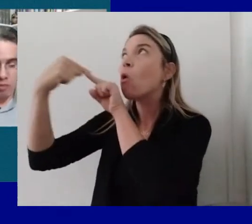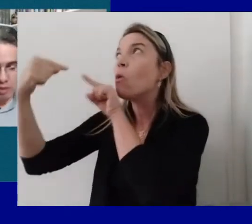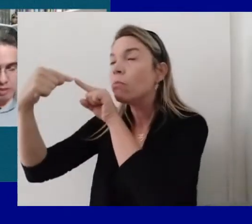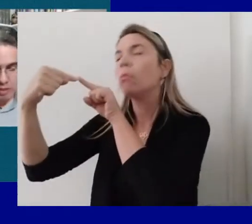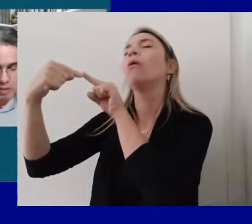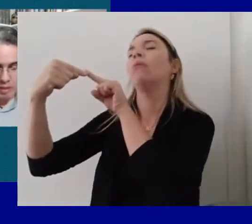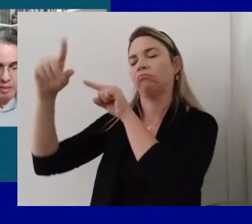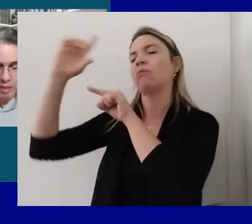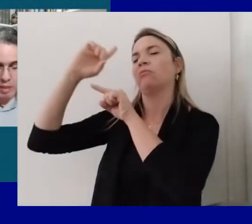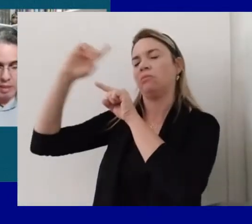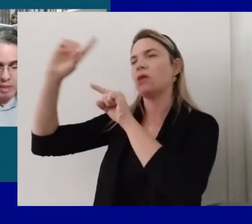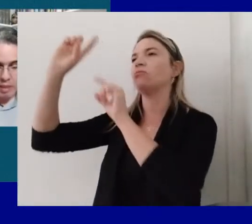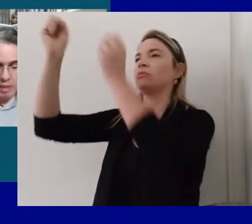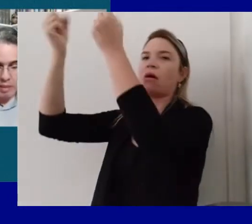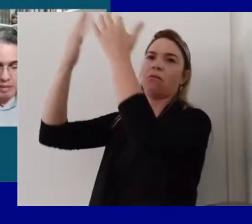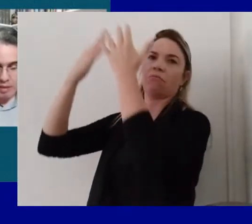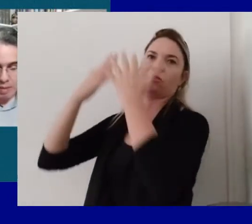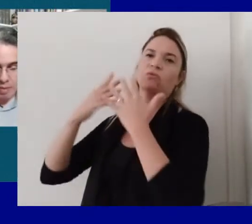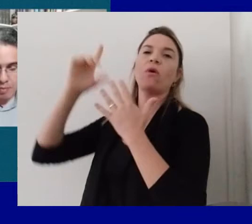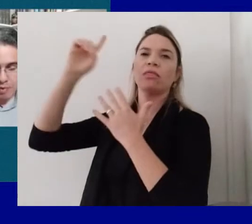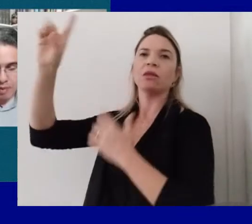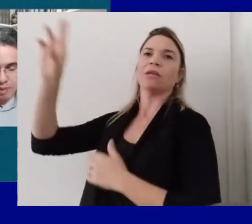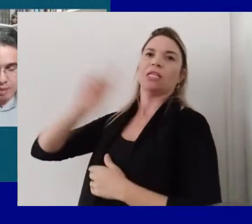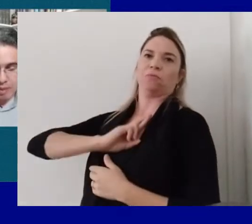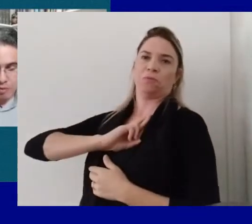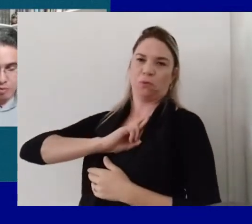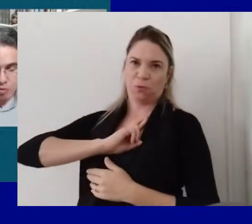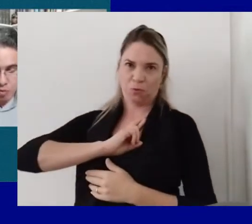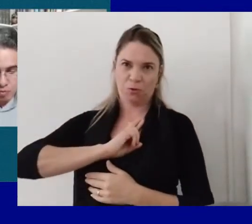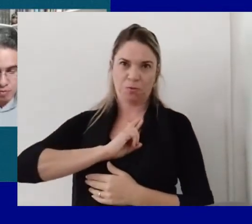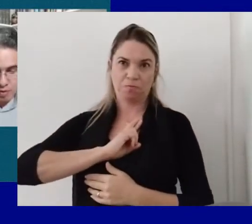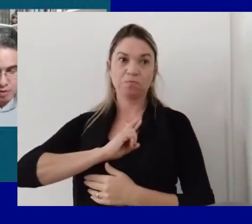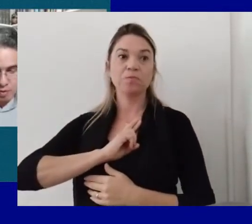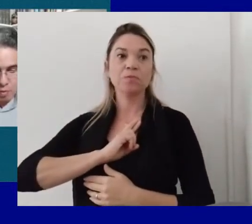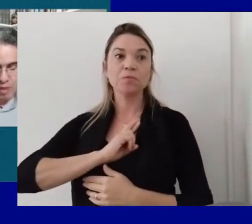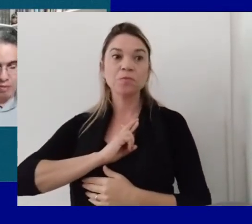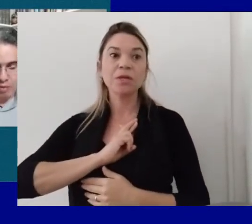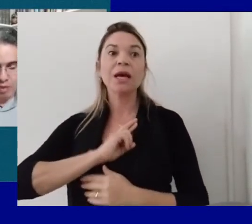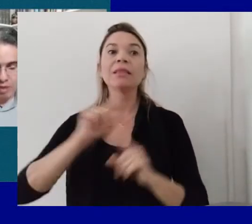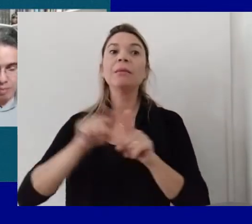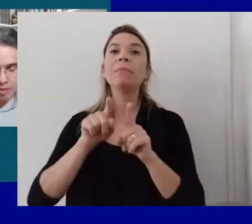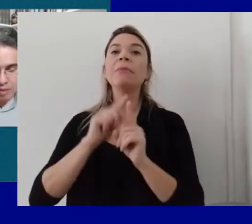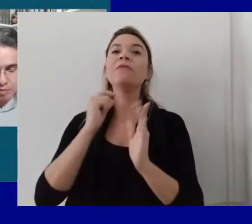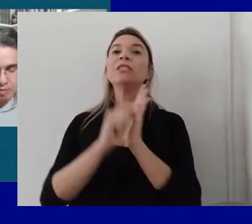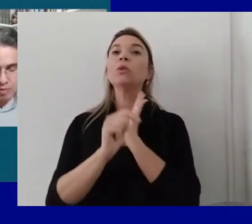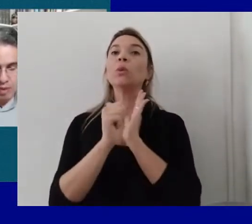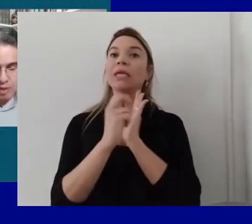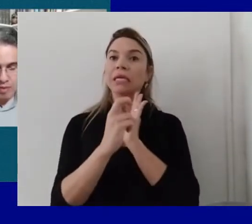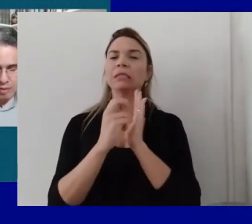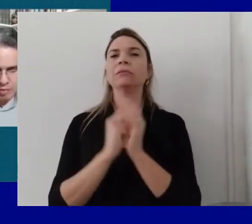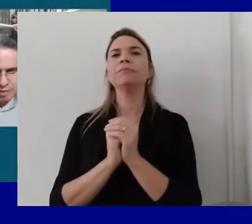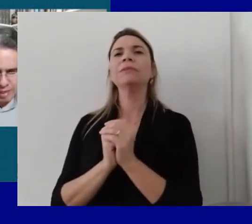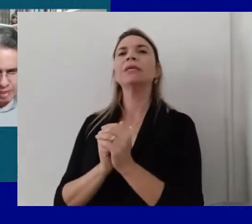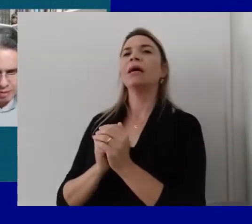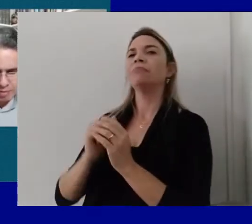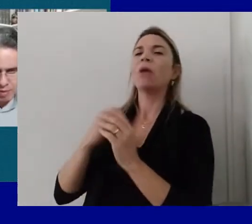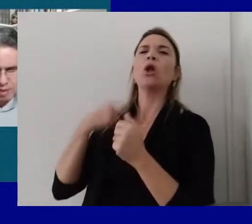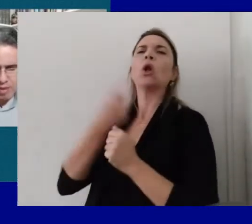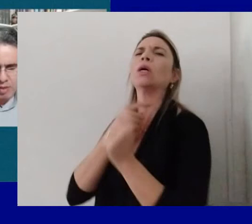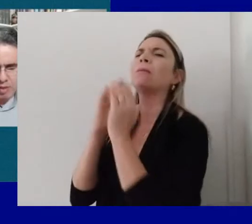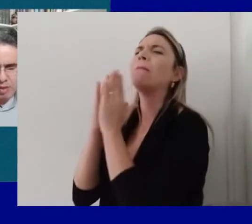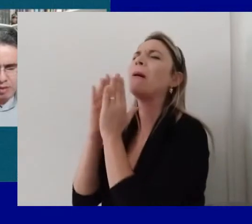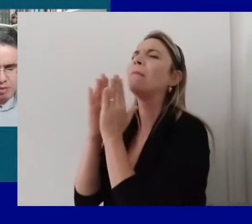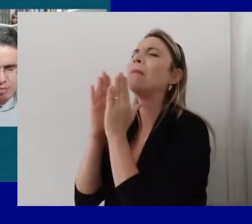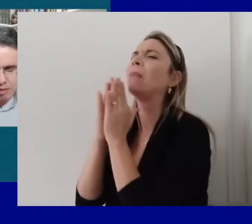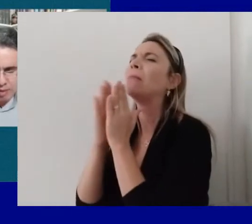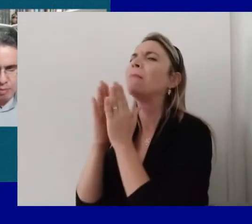E o versículo 15 diz: E se sabemos que Ele nos ouve quanto ao que lhe pedimos, estamos certos